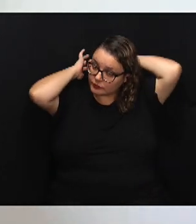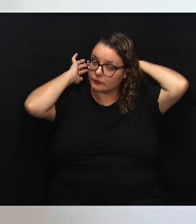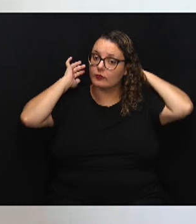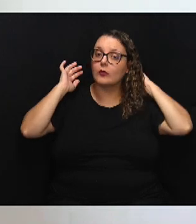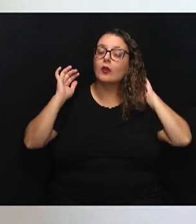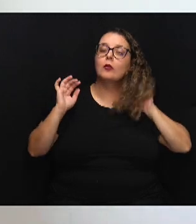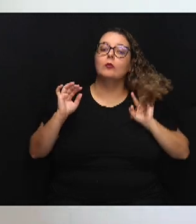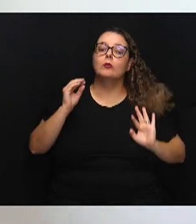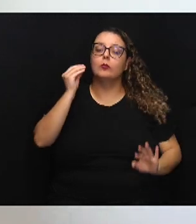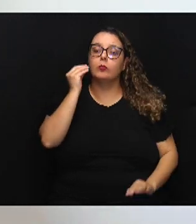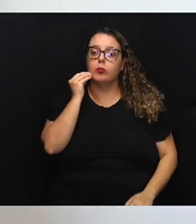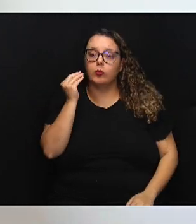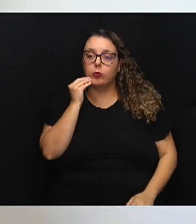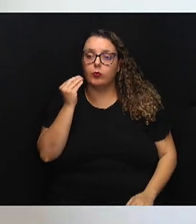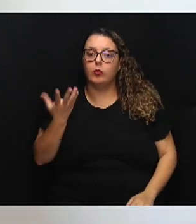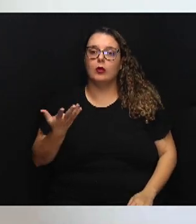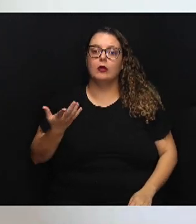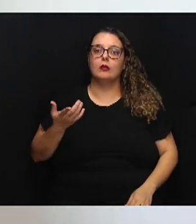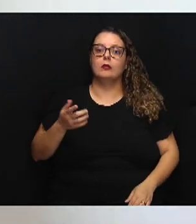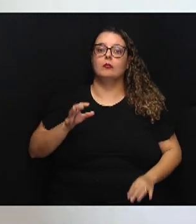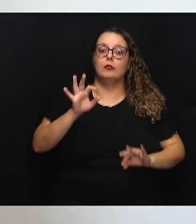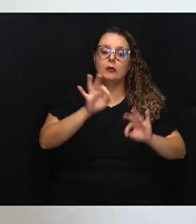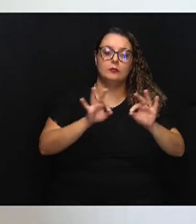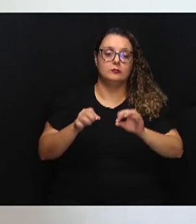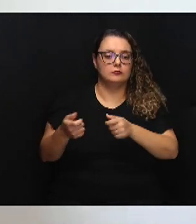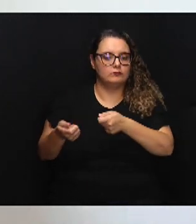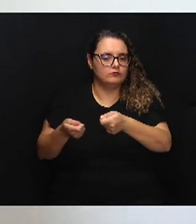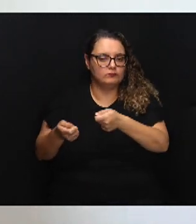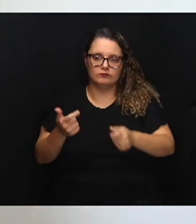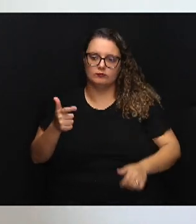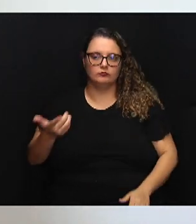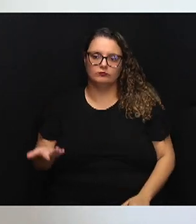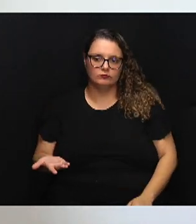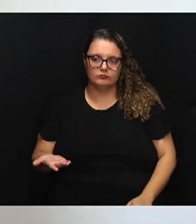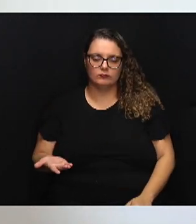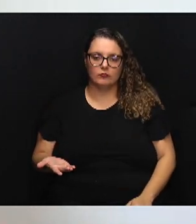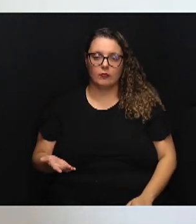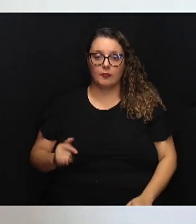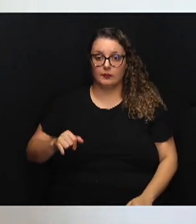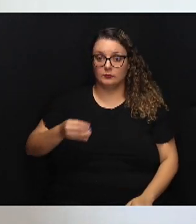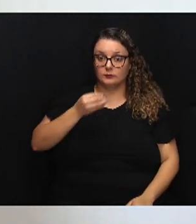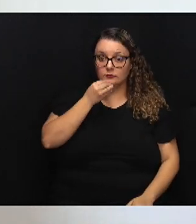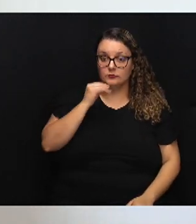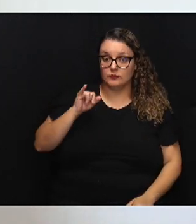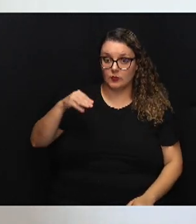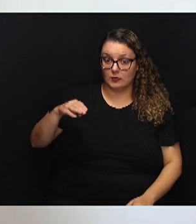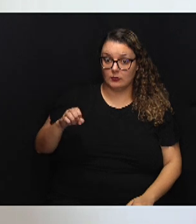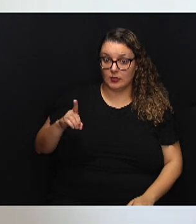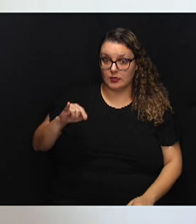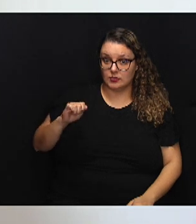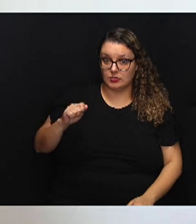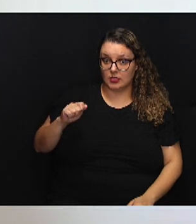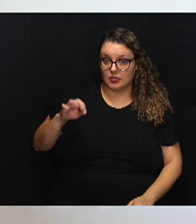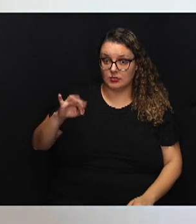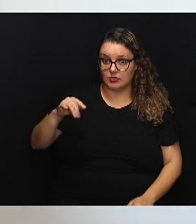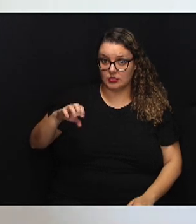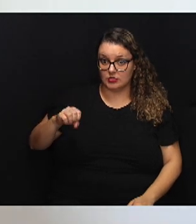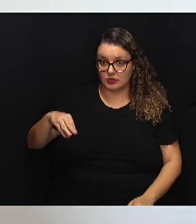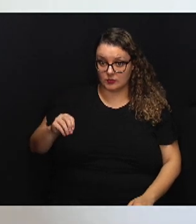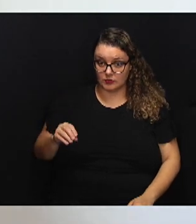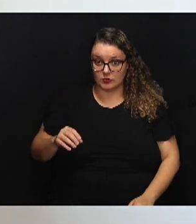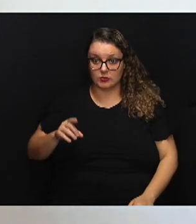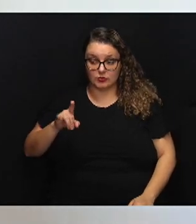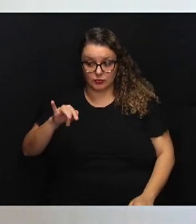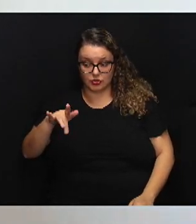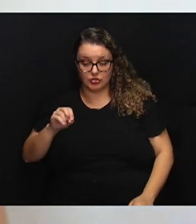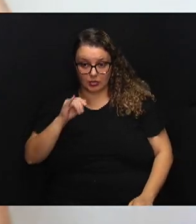para prever, né? Mas o controle nós não temos. E pegando esse gancho do imediatismo, né, que o Diego falou, é a